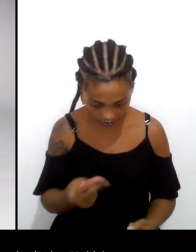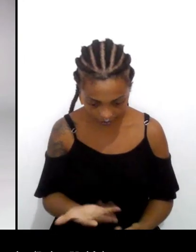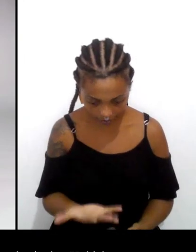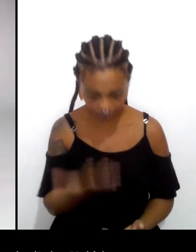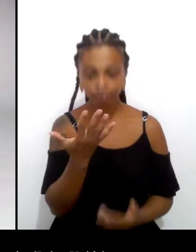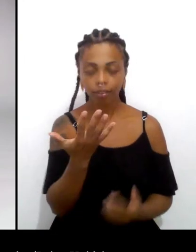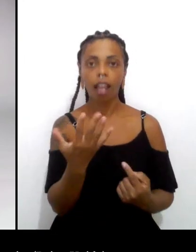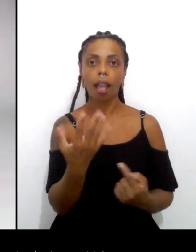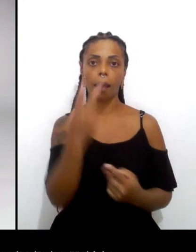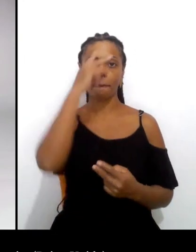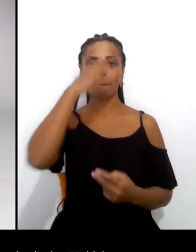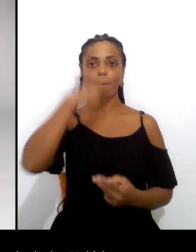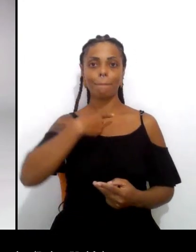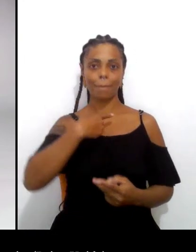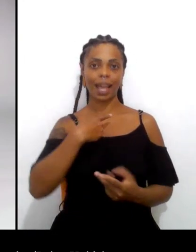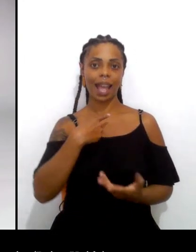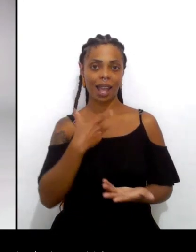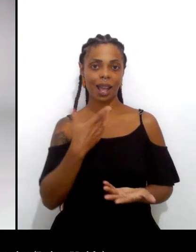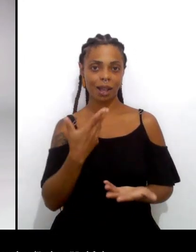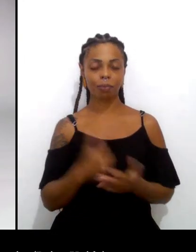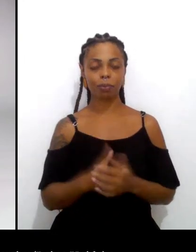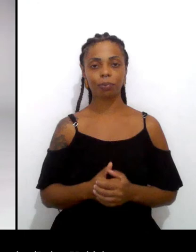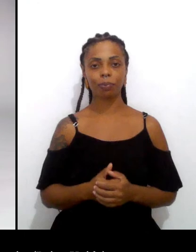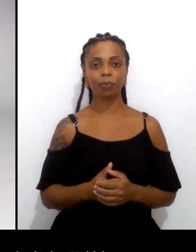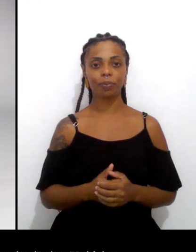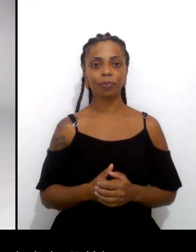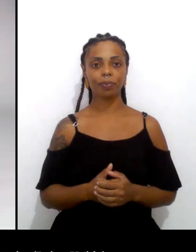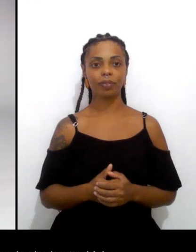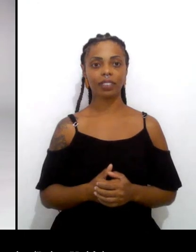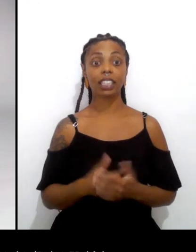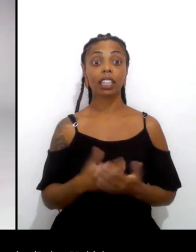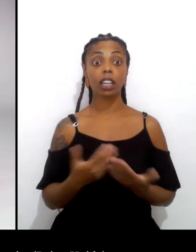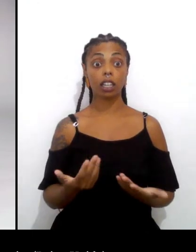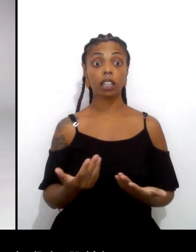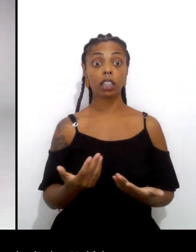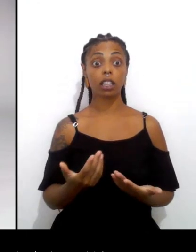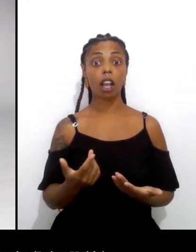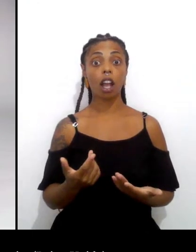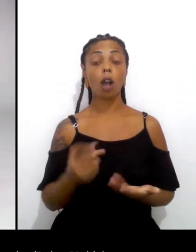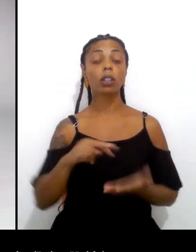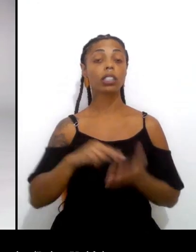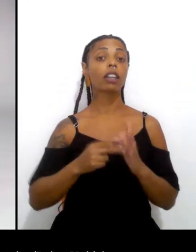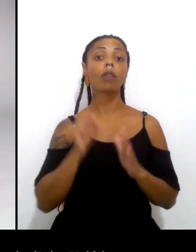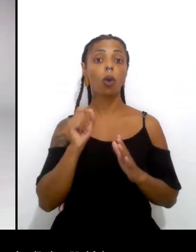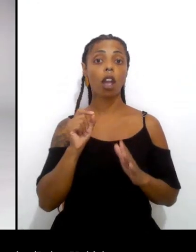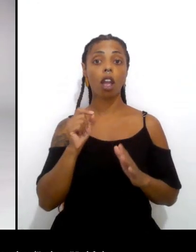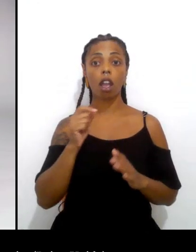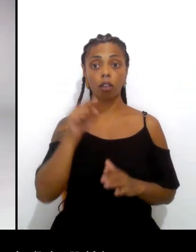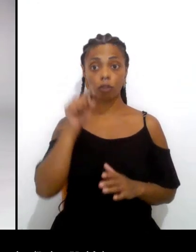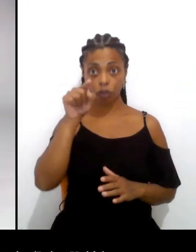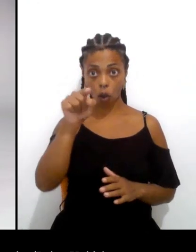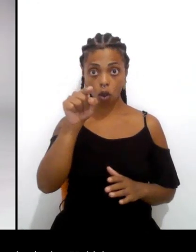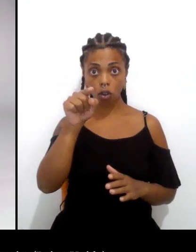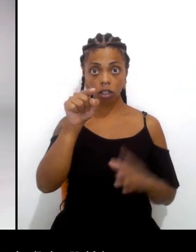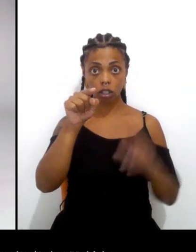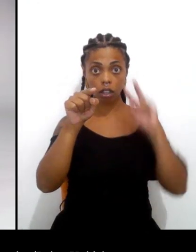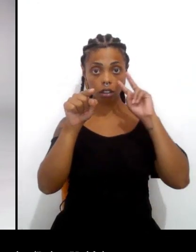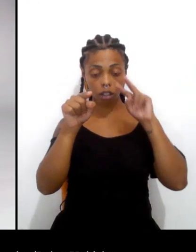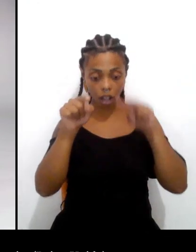olha para o tampo da mesa Então você acaba sendo incorporado ao próprio objeto